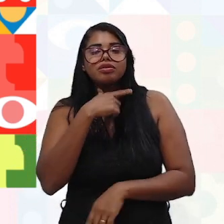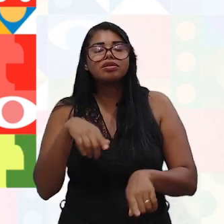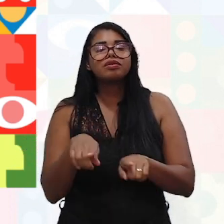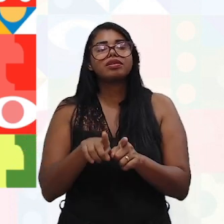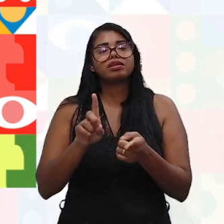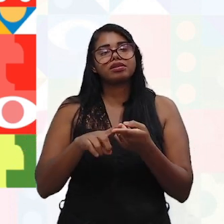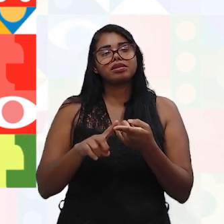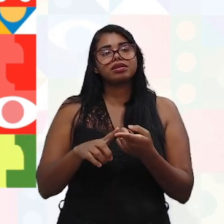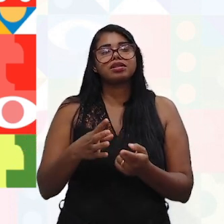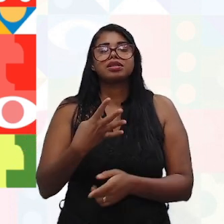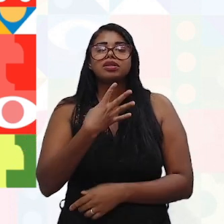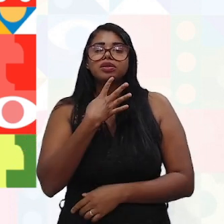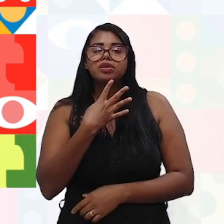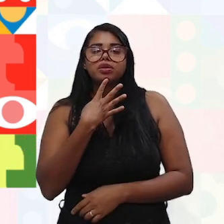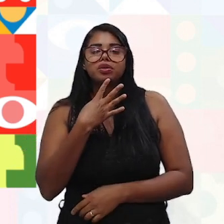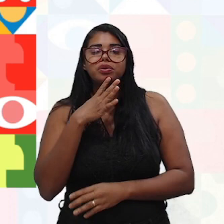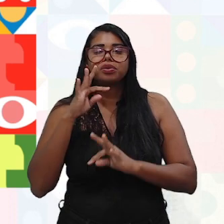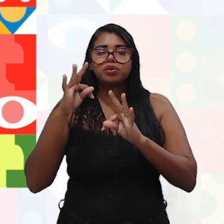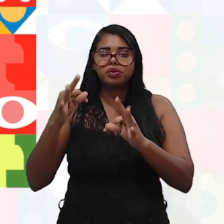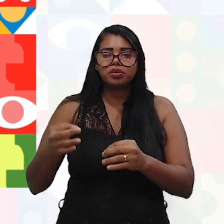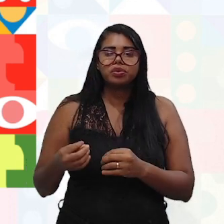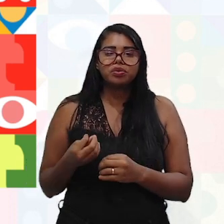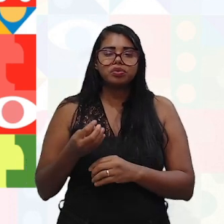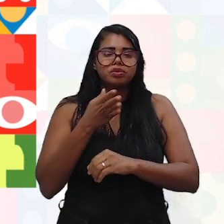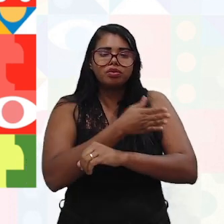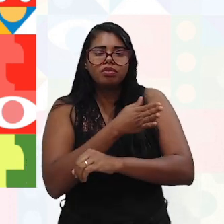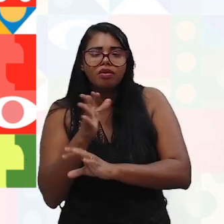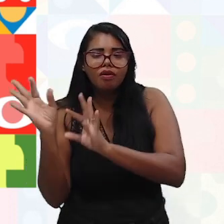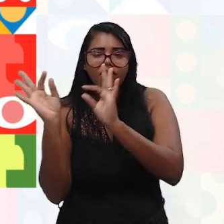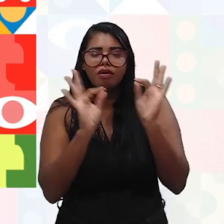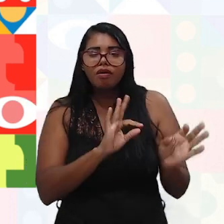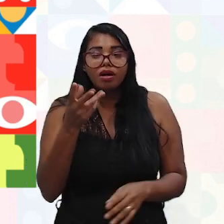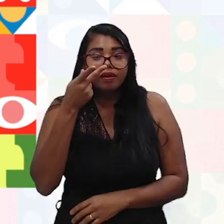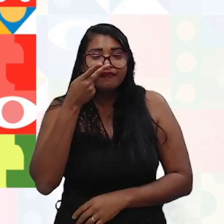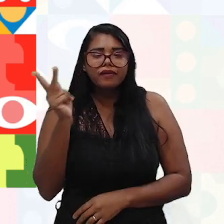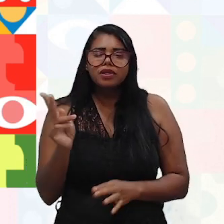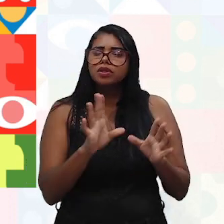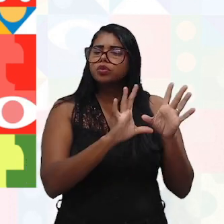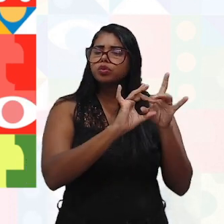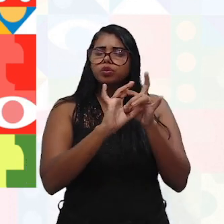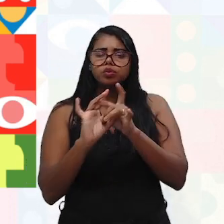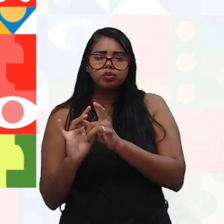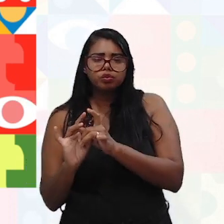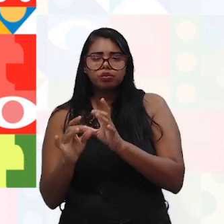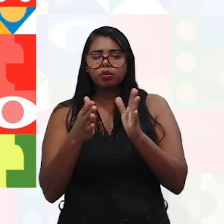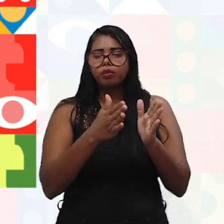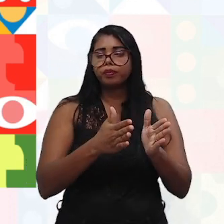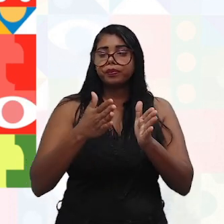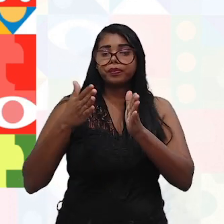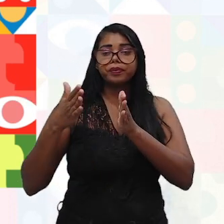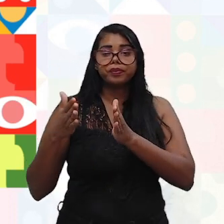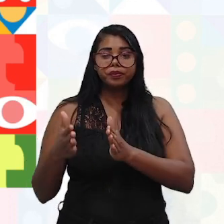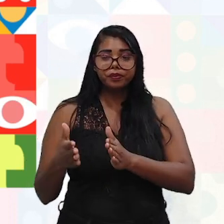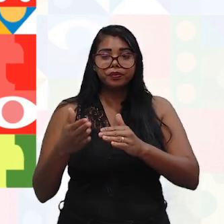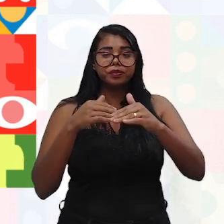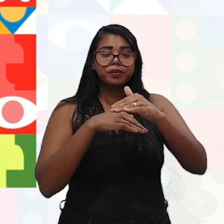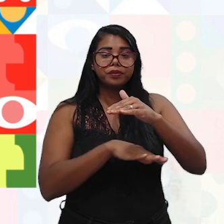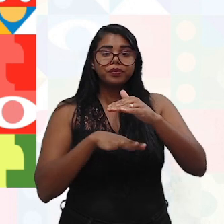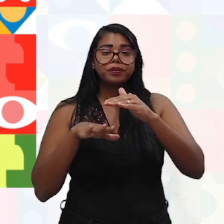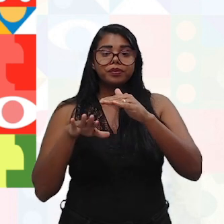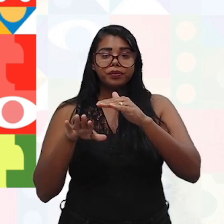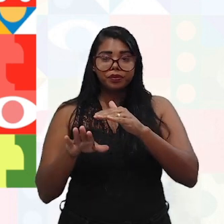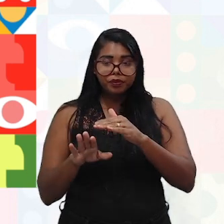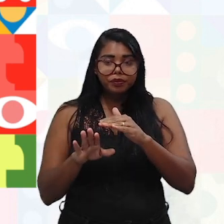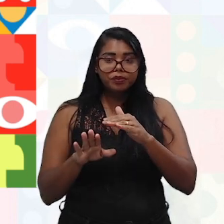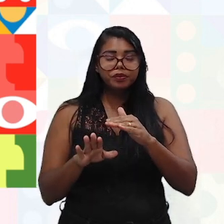conhecer tudo. Vai atrás do acervo geral, tenta entender quais são os assuntos, quais são as divisões, quais os suportes ali que compõem